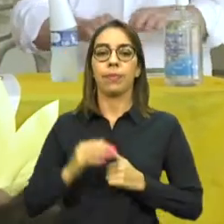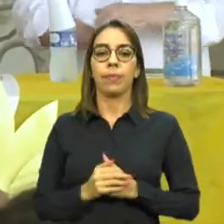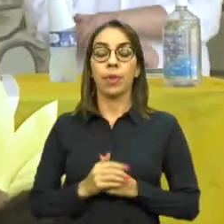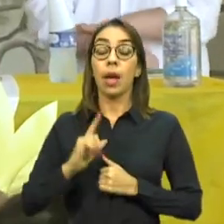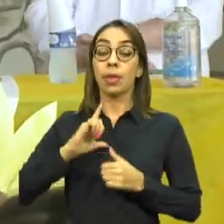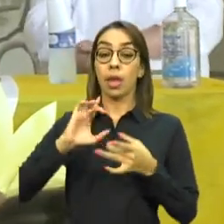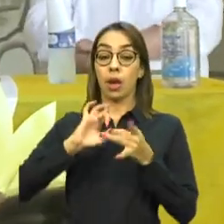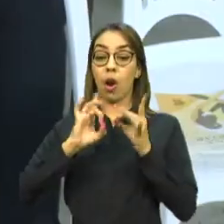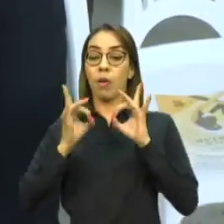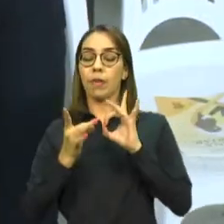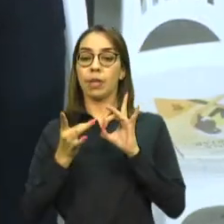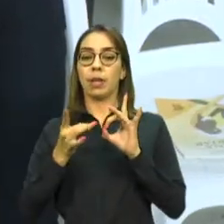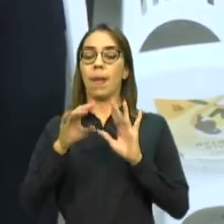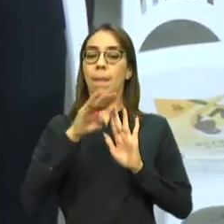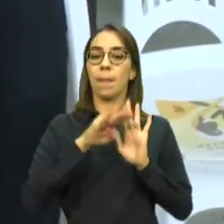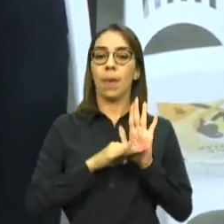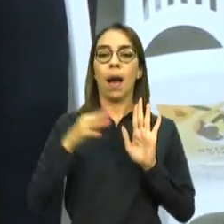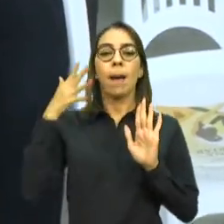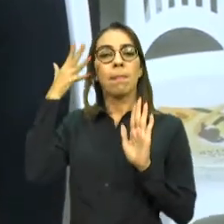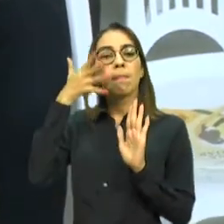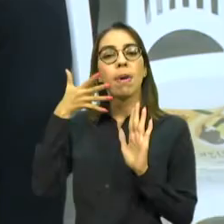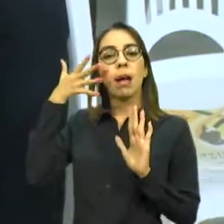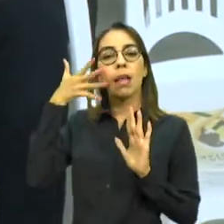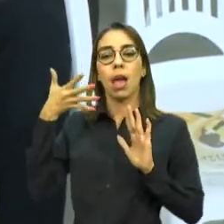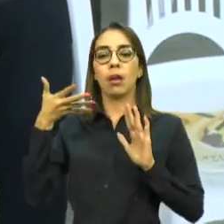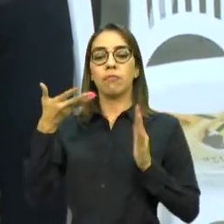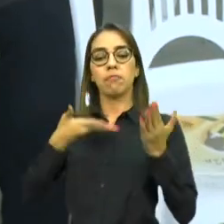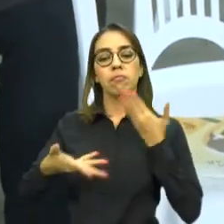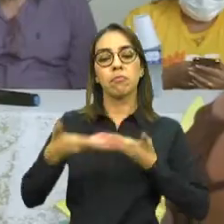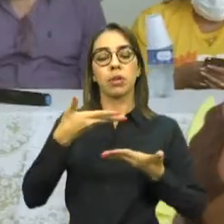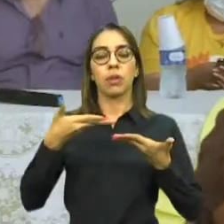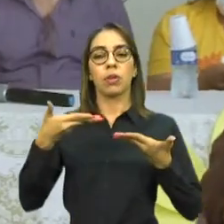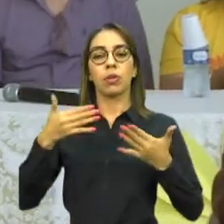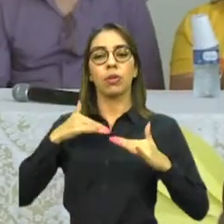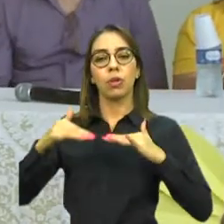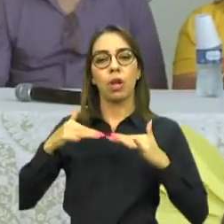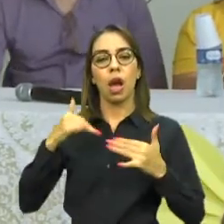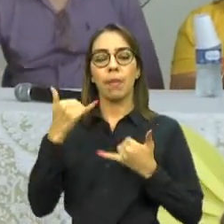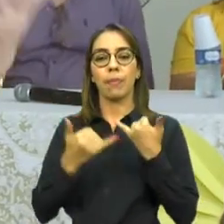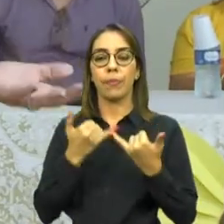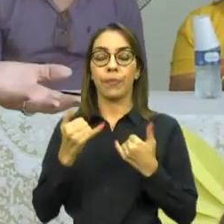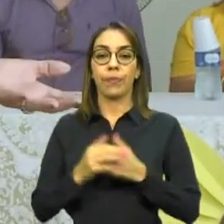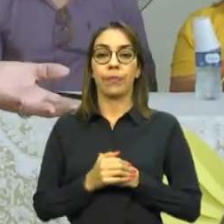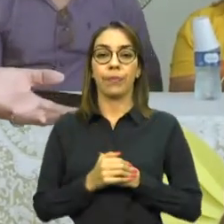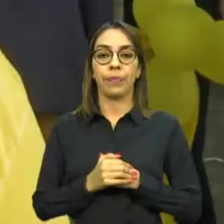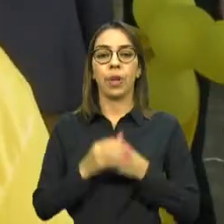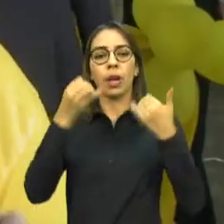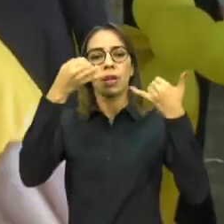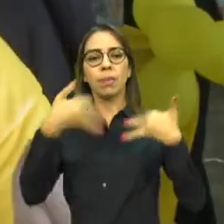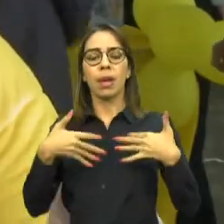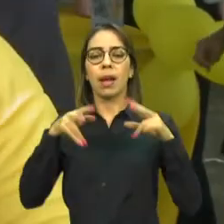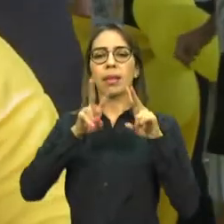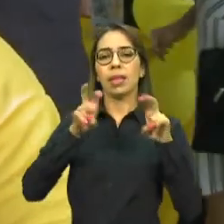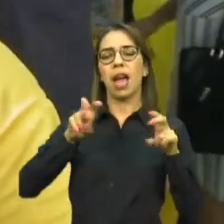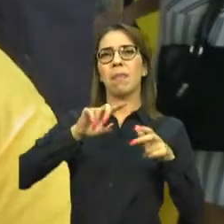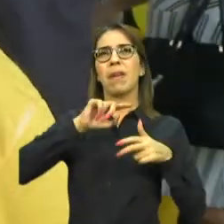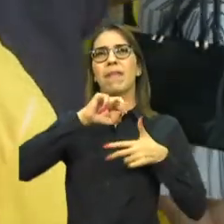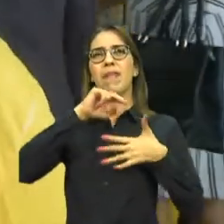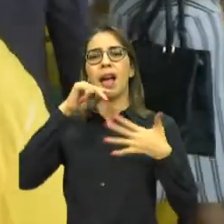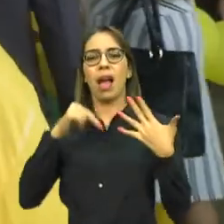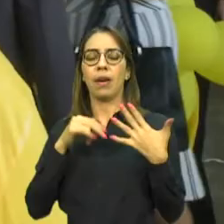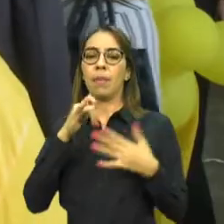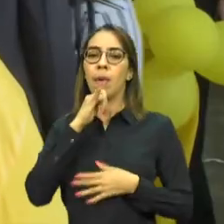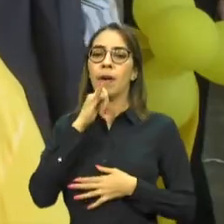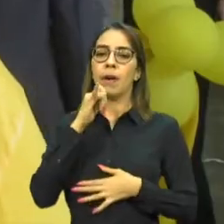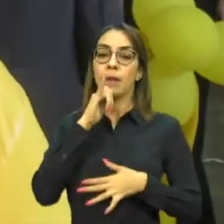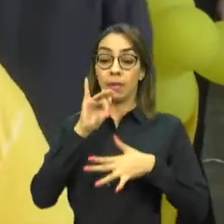dinâmicas e palestras que abordam assuntos variados, entre eles a relação nas redes sociais, já que o bullying digital